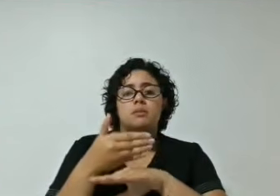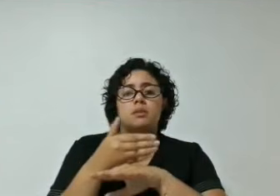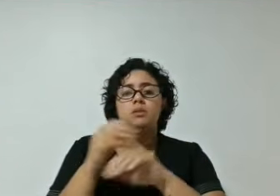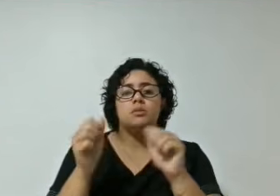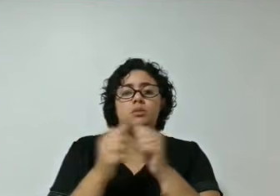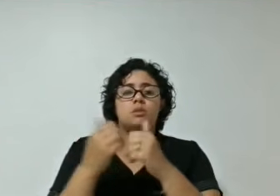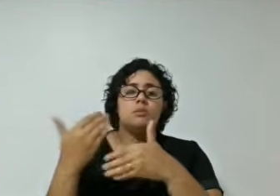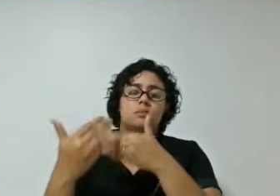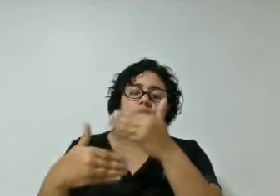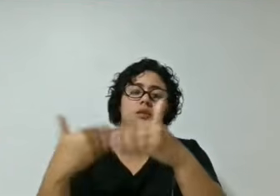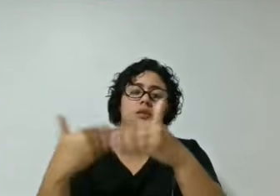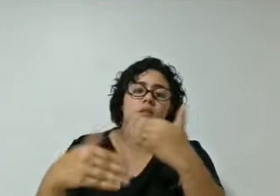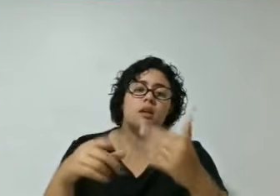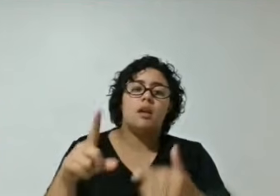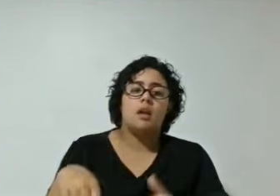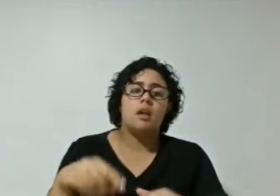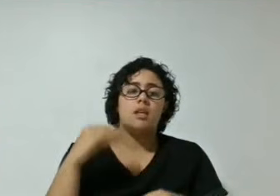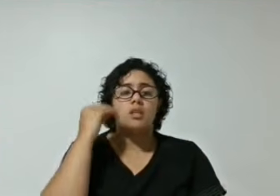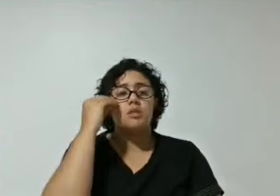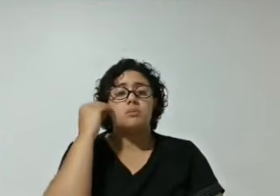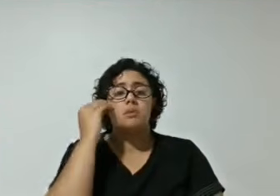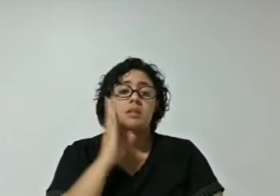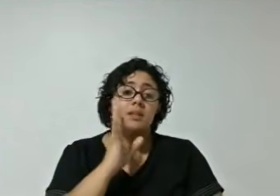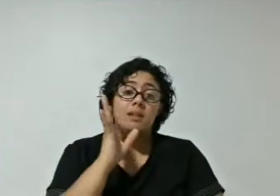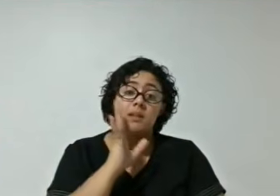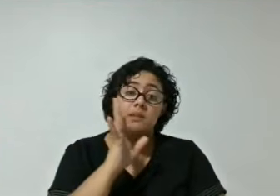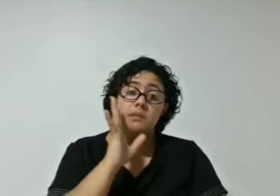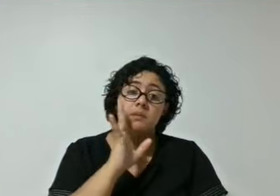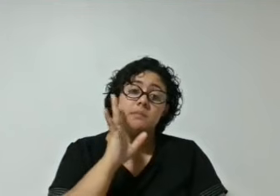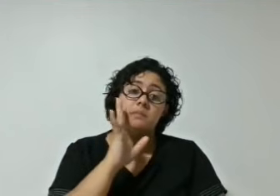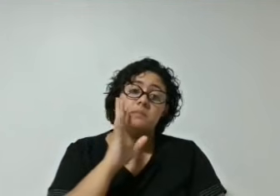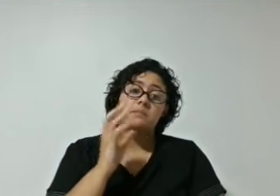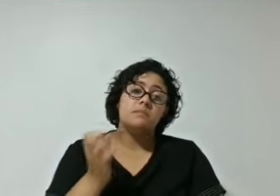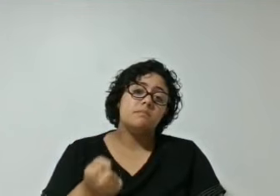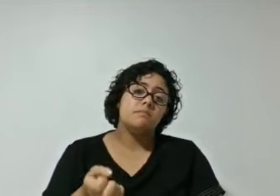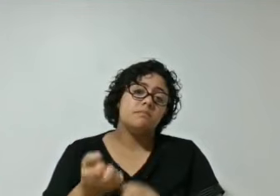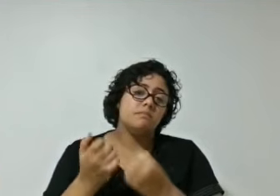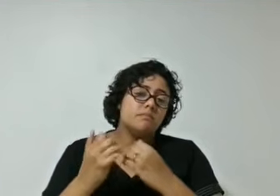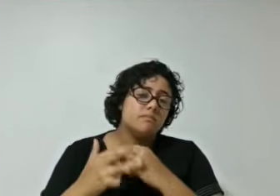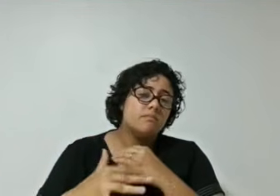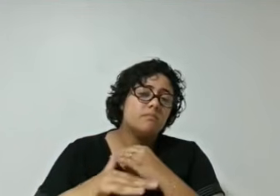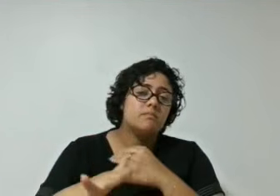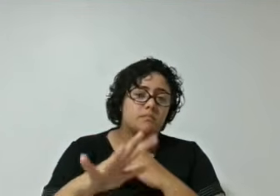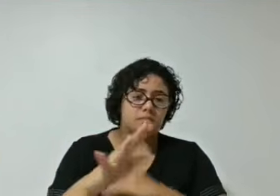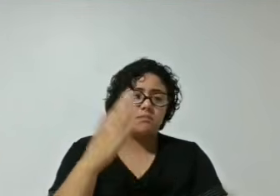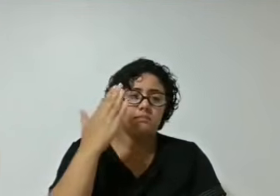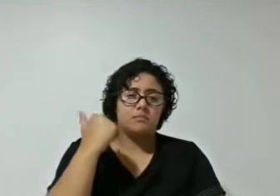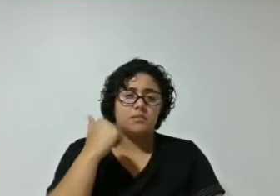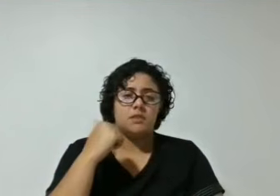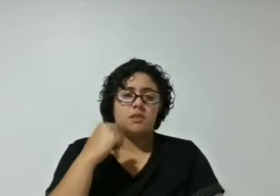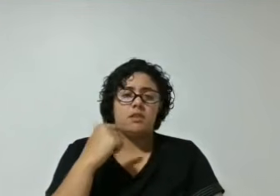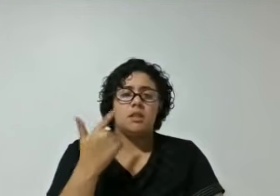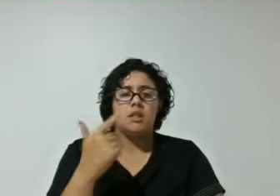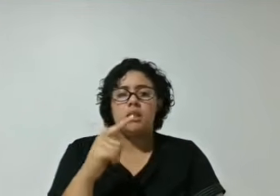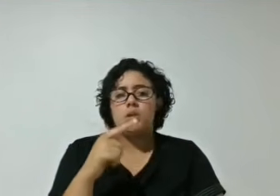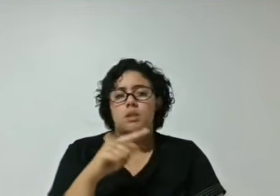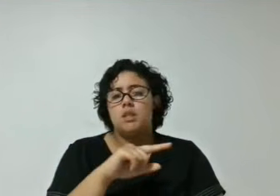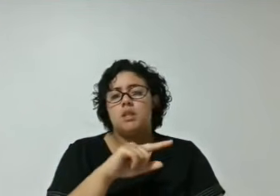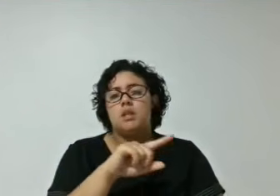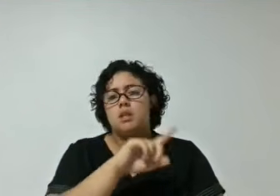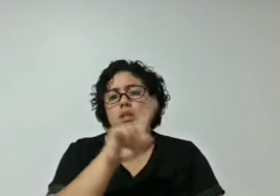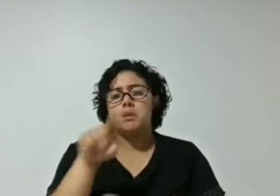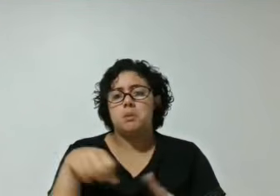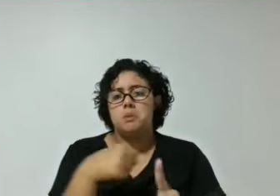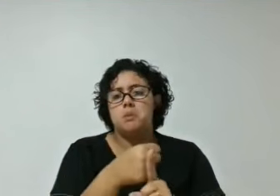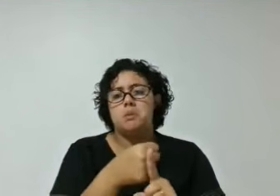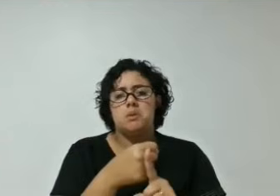Tem sido uma experiência bem interessante dessa fluidez, assim, sabe? Não tem uma interferência muito negativa, não. Ela